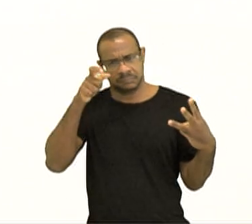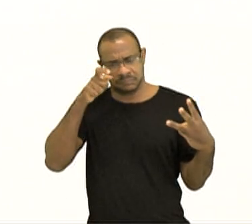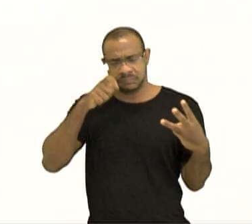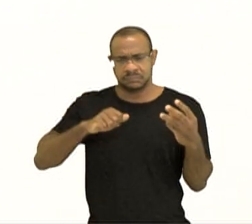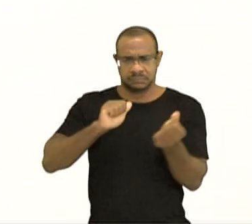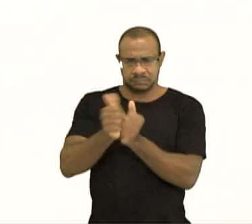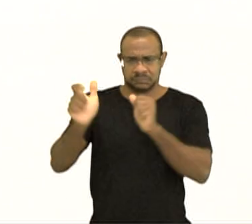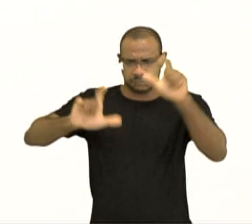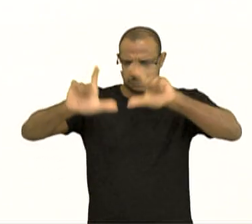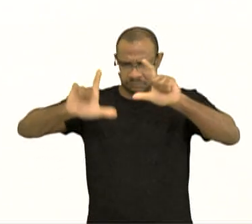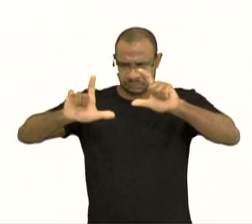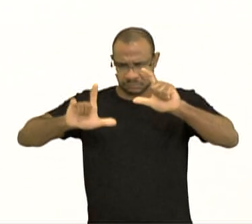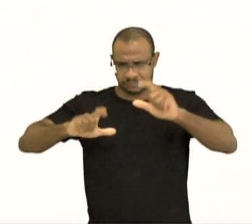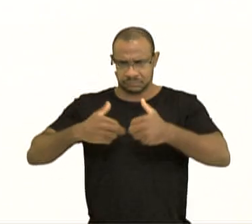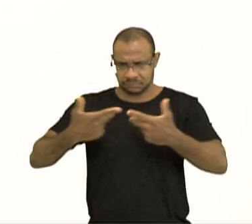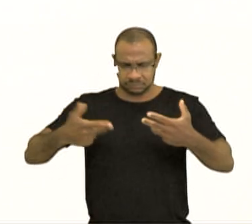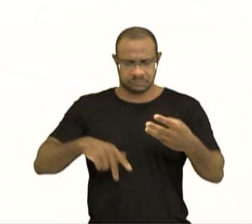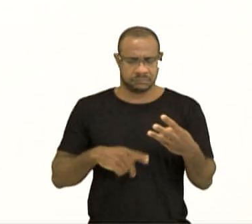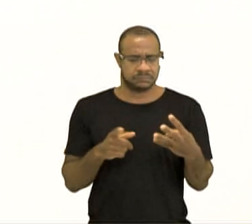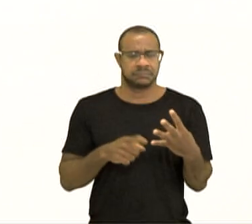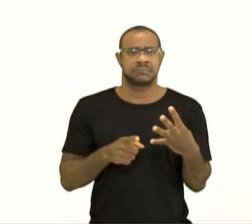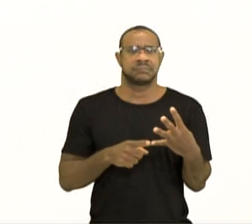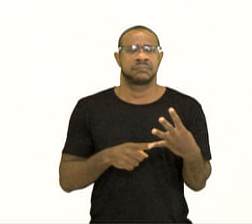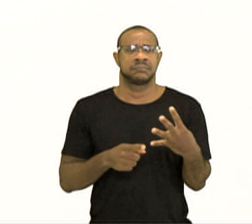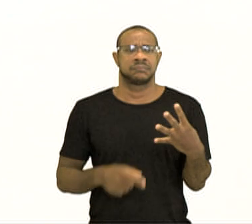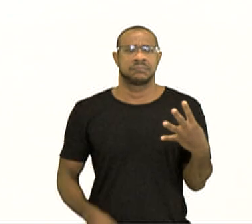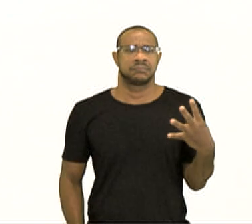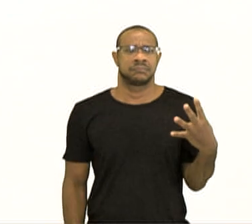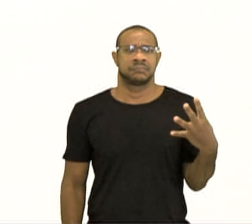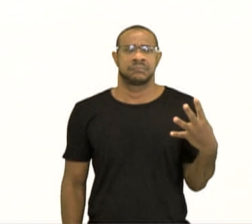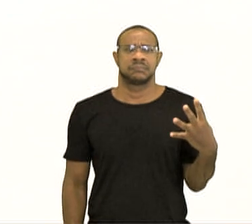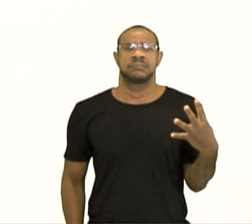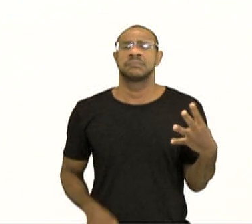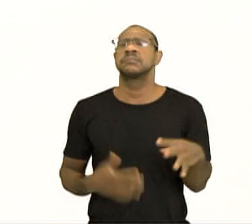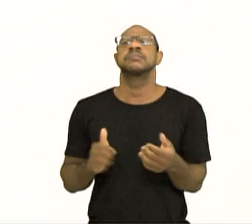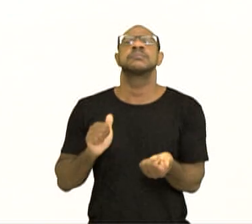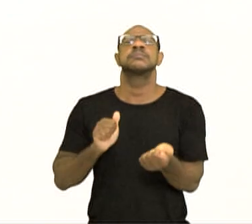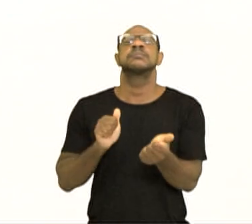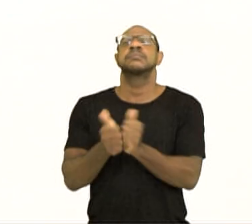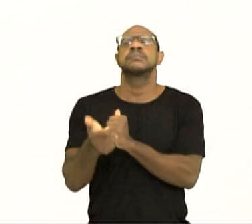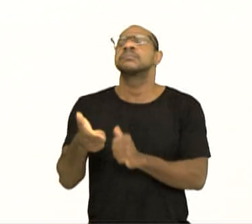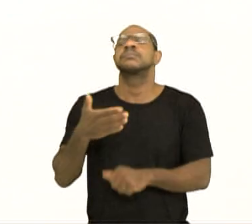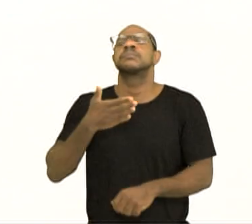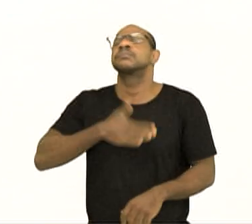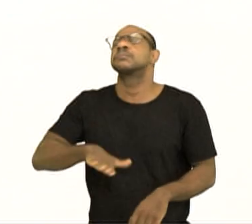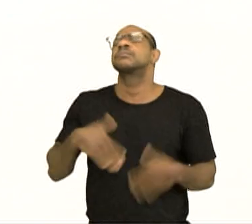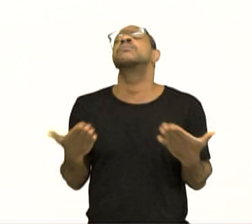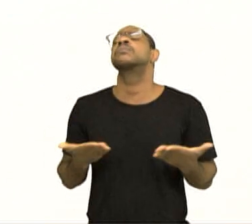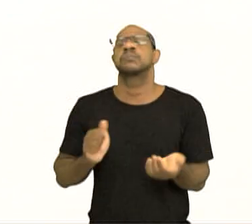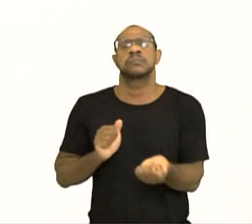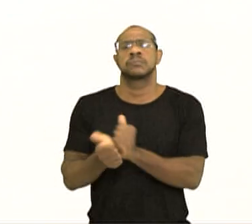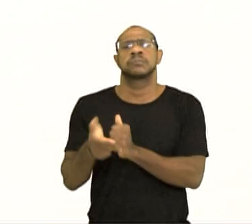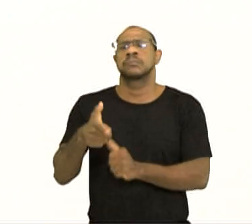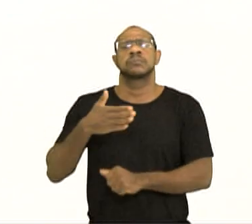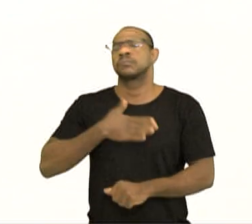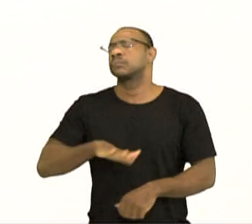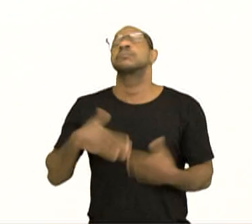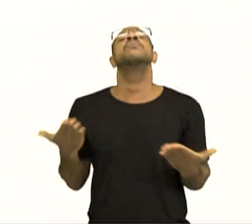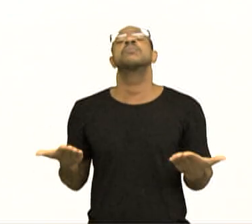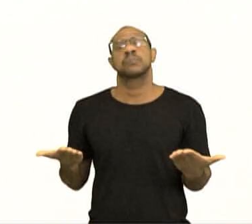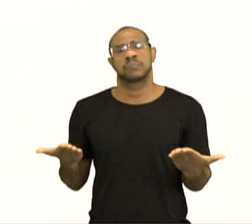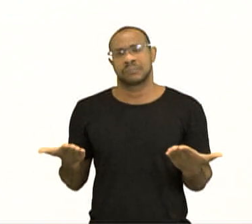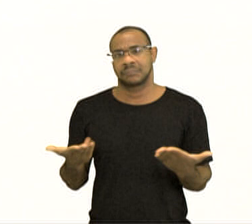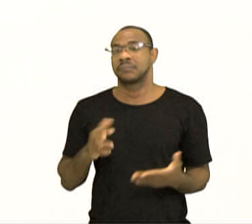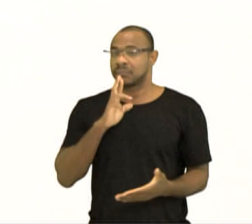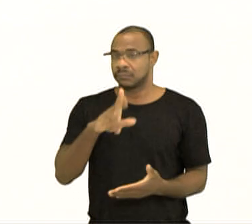TV? 4. What sport don't you like? Qual esporte que você não gosta? Respondam aí, pessoal. Bora praticar.